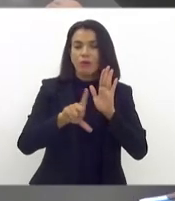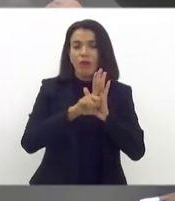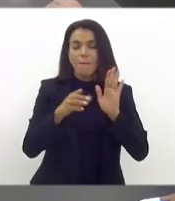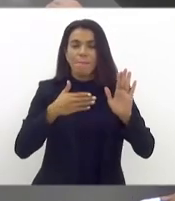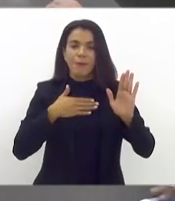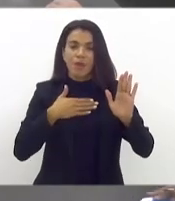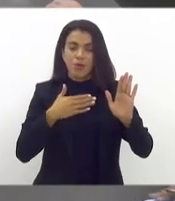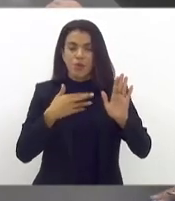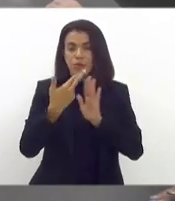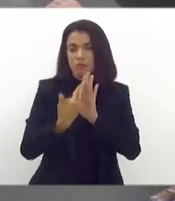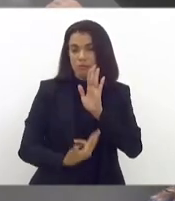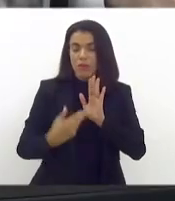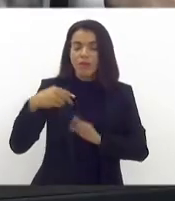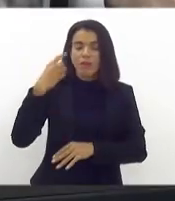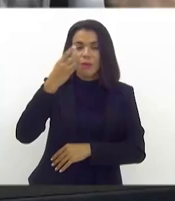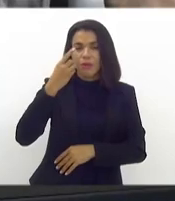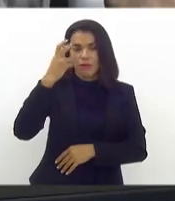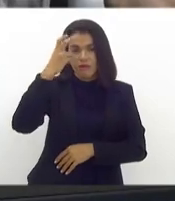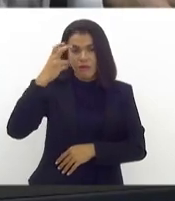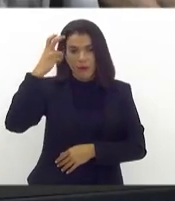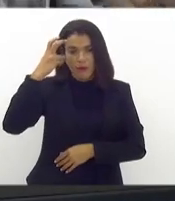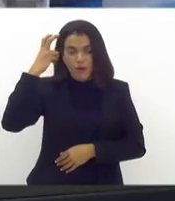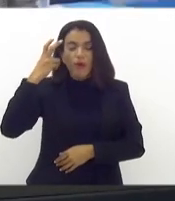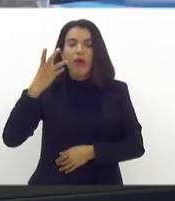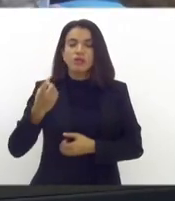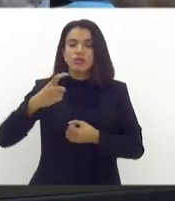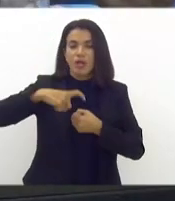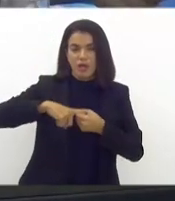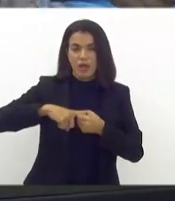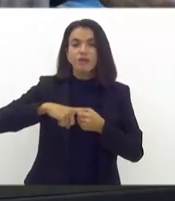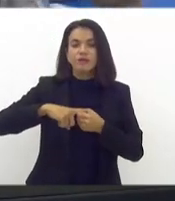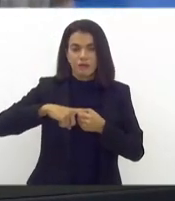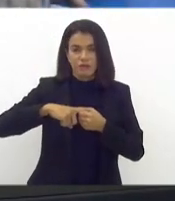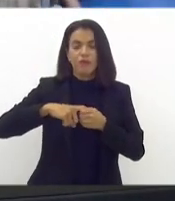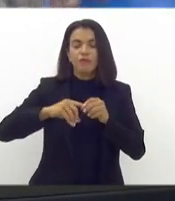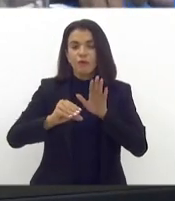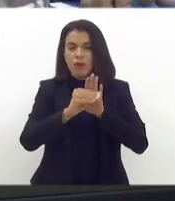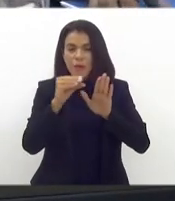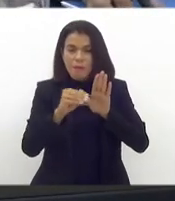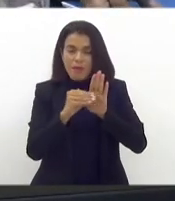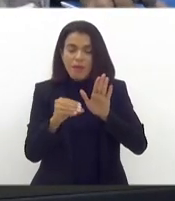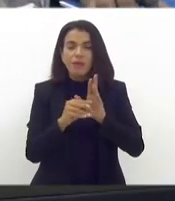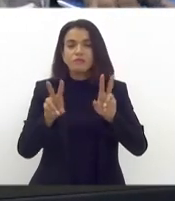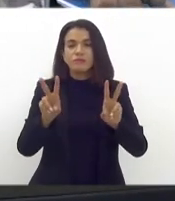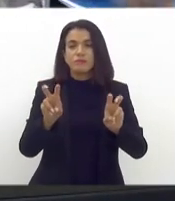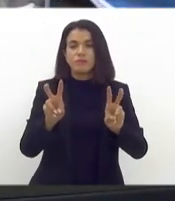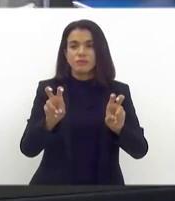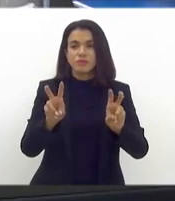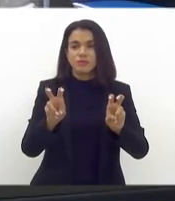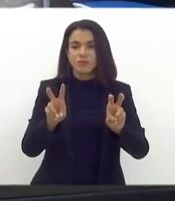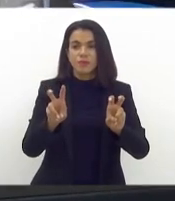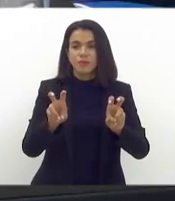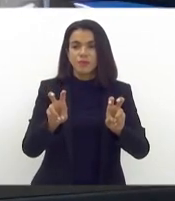estava na relatoria da deputada Verônica, que ela já devolveu com emendas, que é sobre